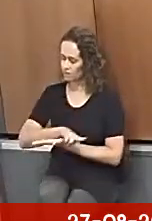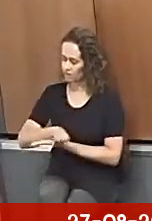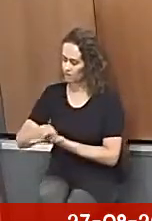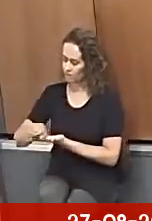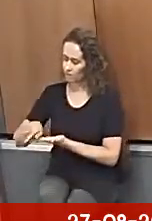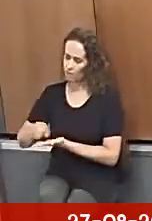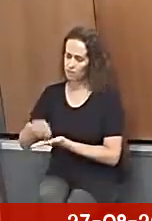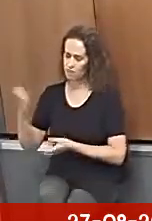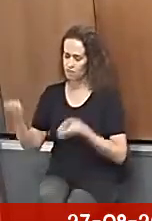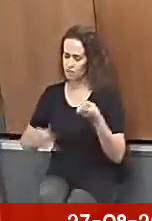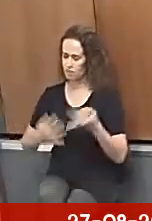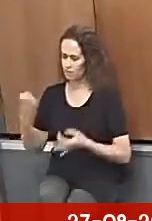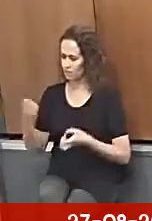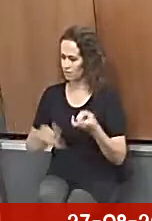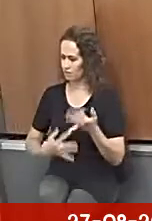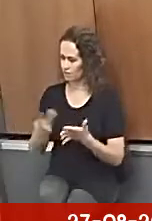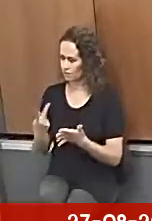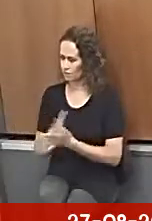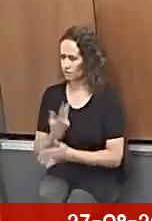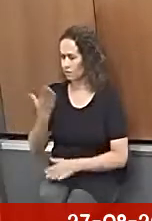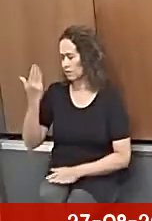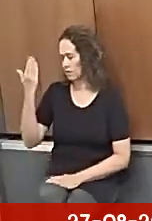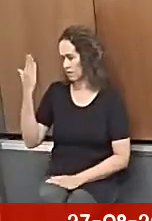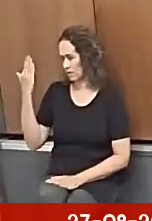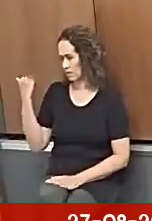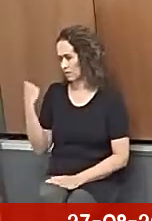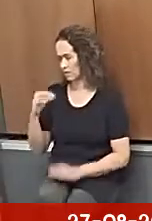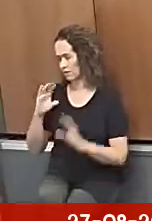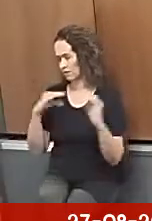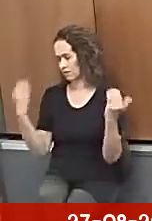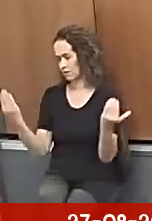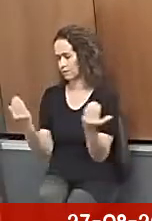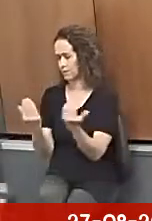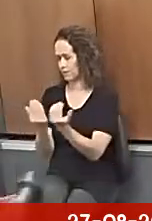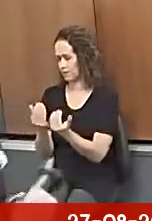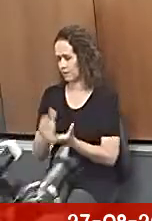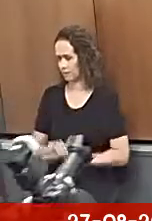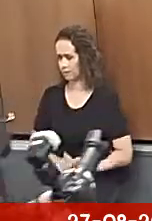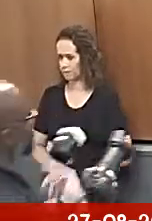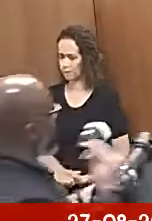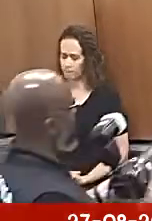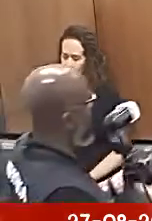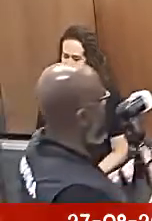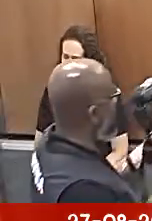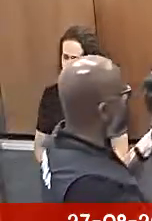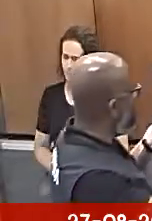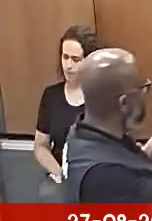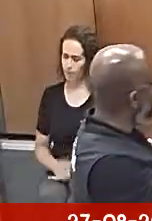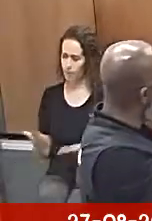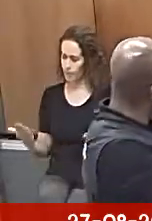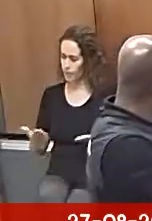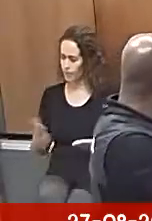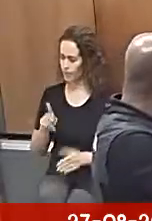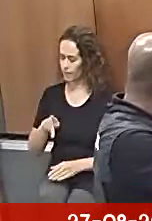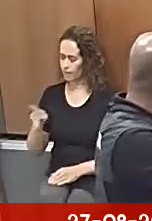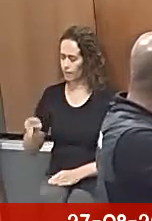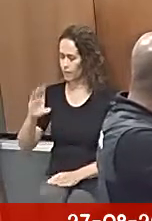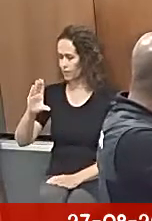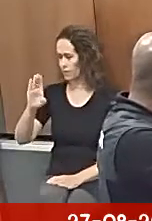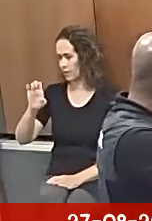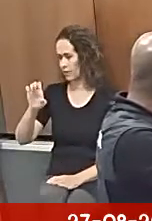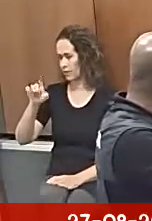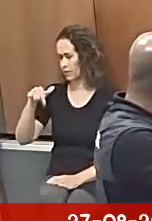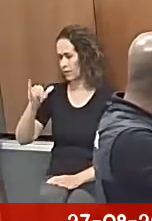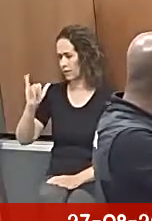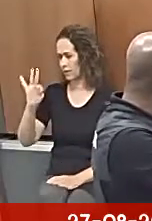passado no dia a dia além do estádio mineirão então é vou passar a palavra professor cleiton é o autor do requerimento